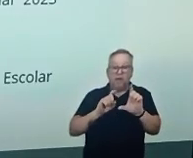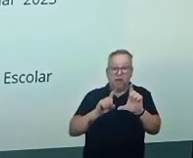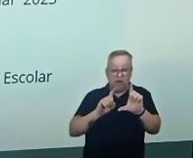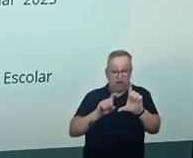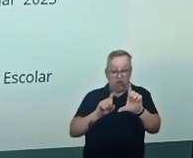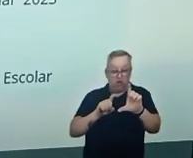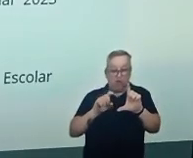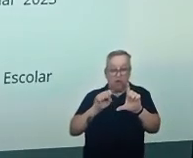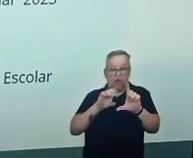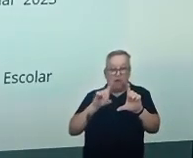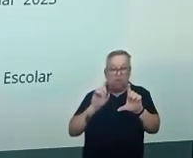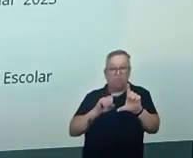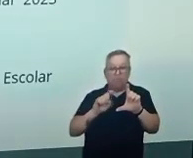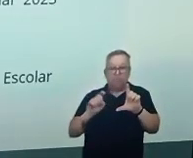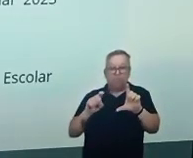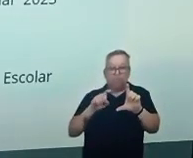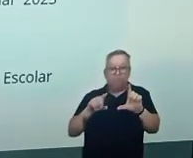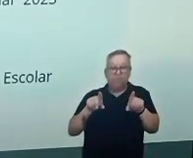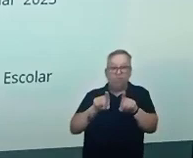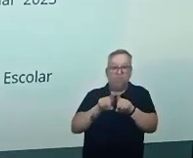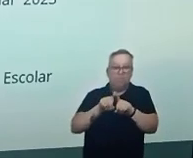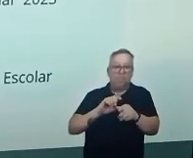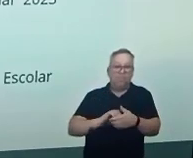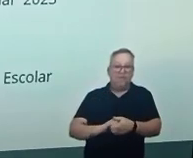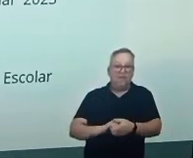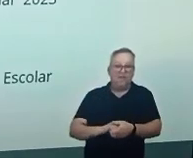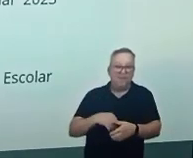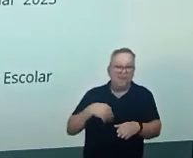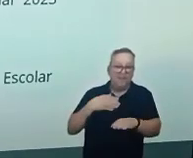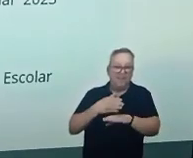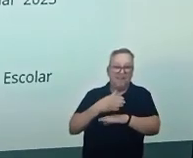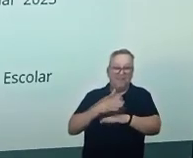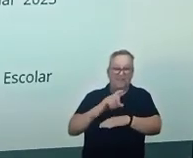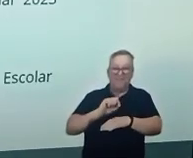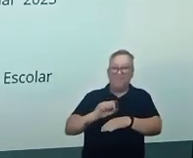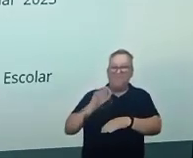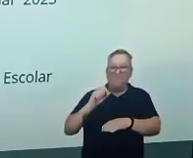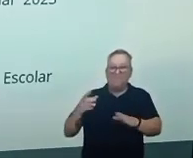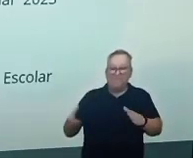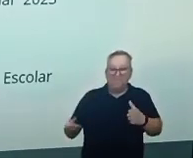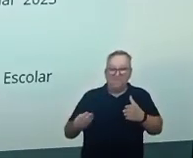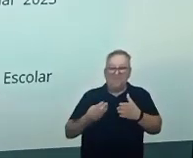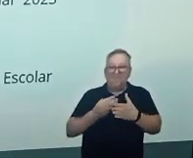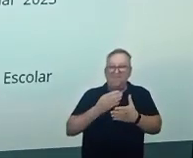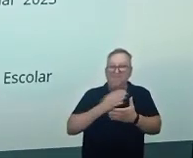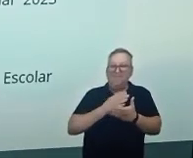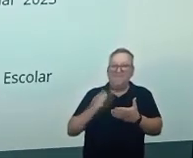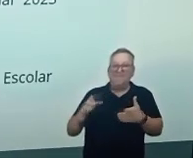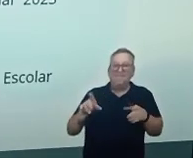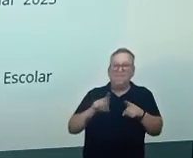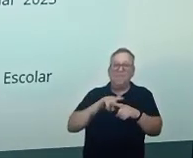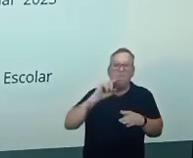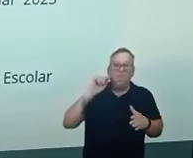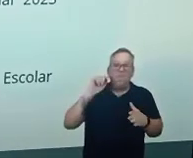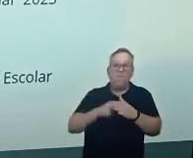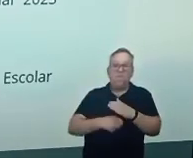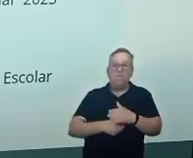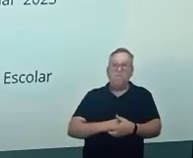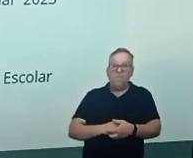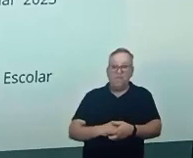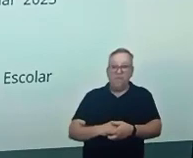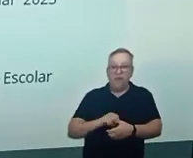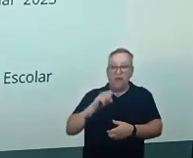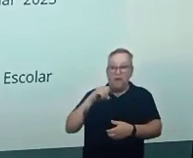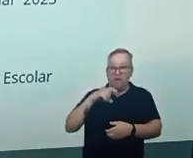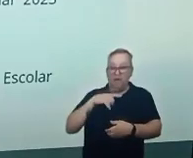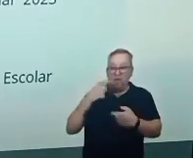sistema, selecionar o seu perfil e entrar no menu Atribuição Inicial, Inscrição. Caso